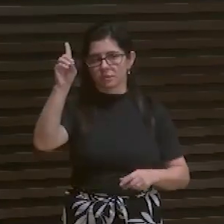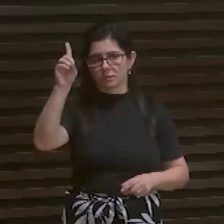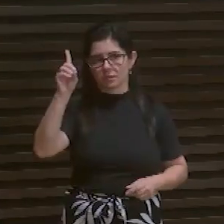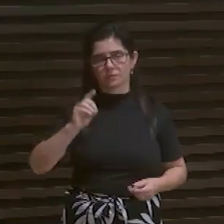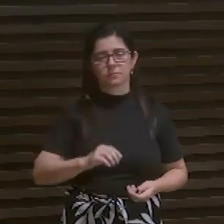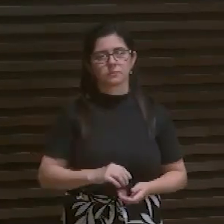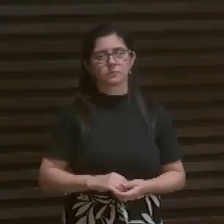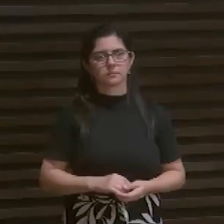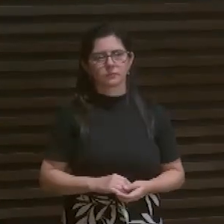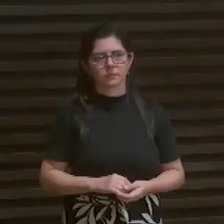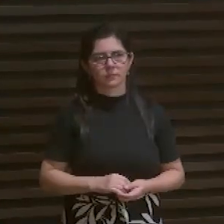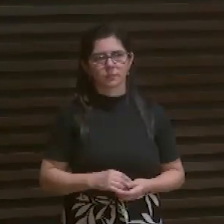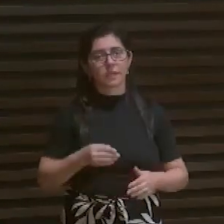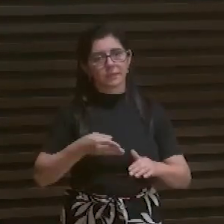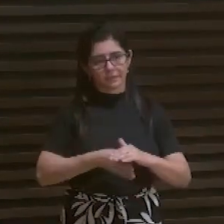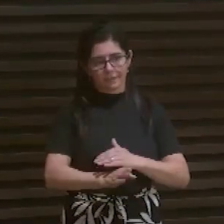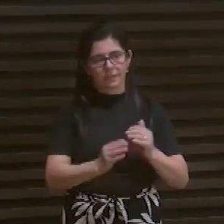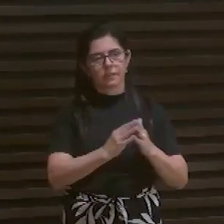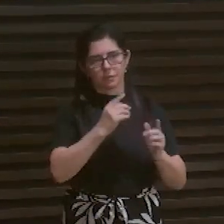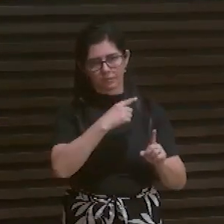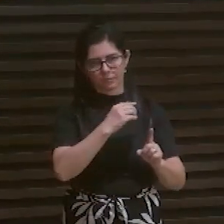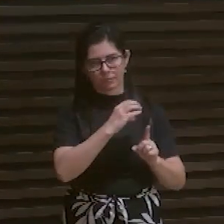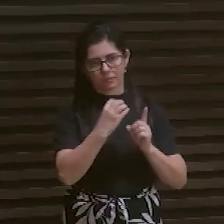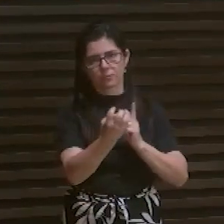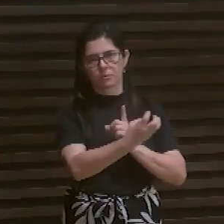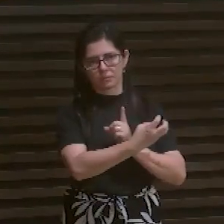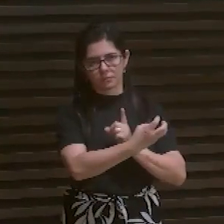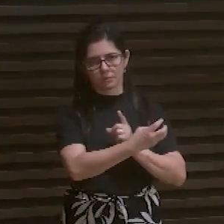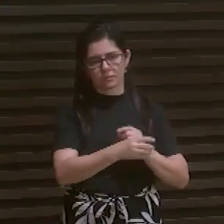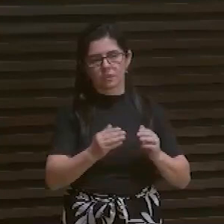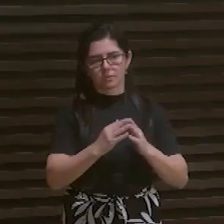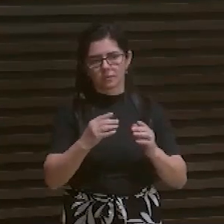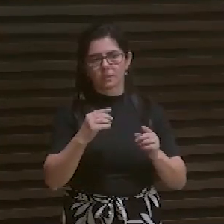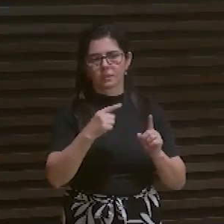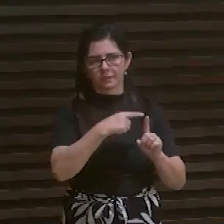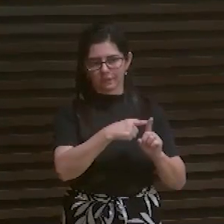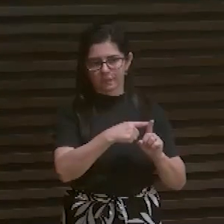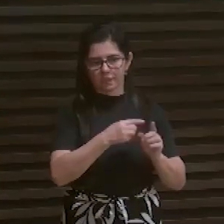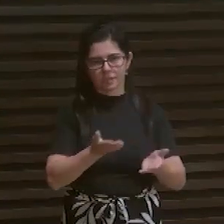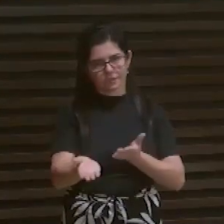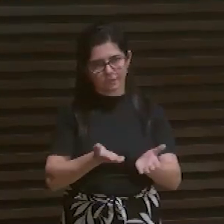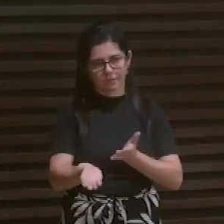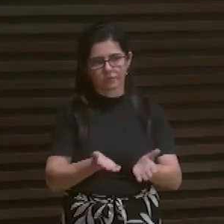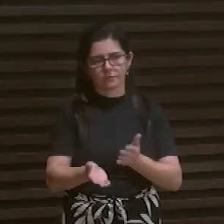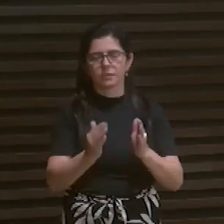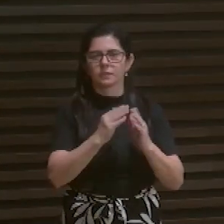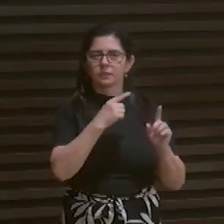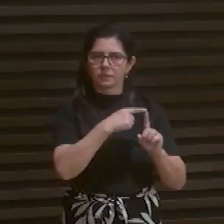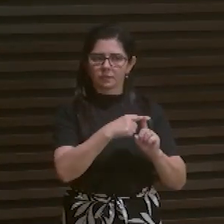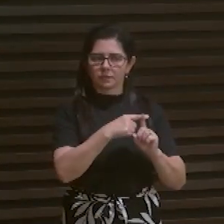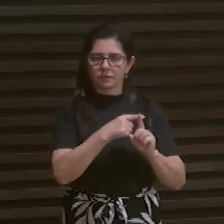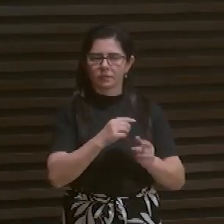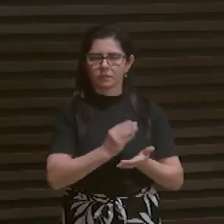Então, ir ao culto, participar da igreja como comunidade, servir na igreja, faz parte da